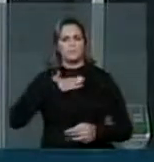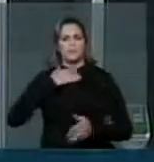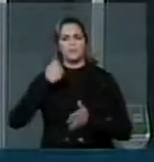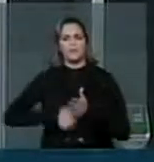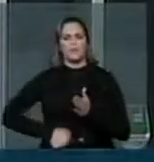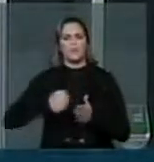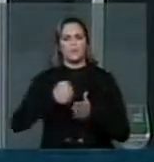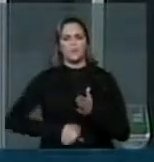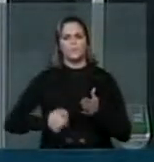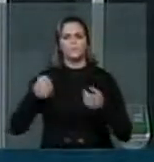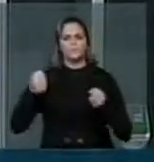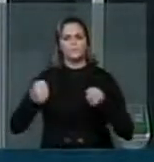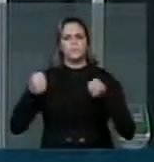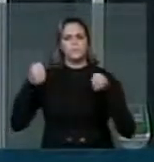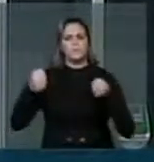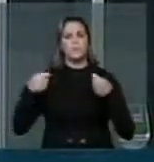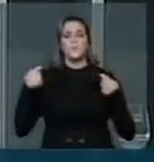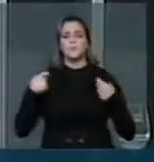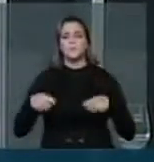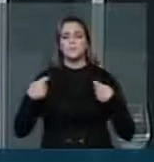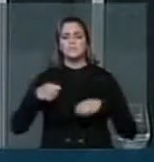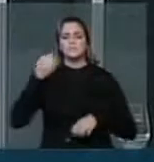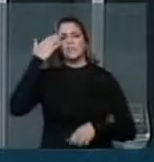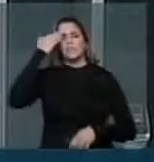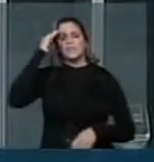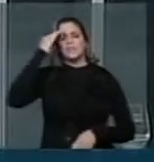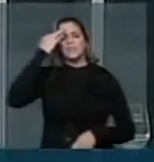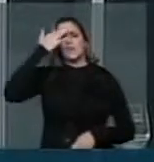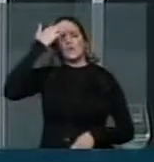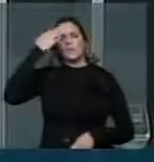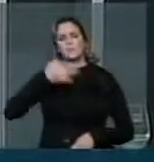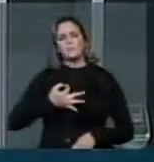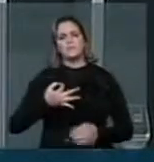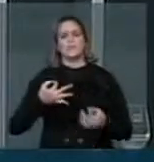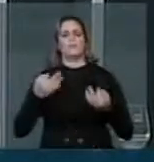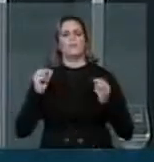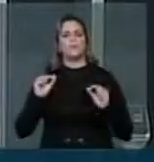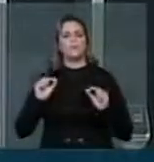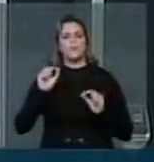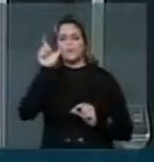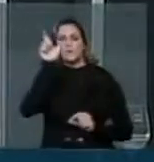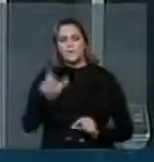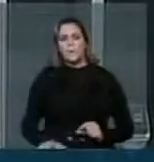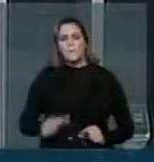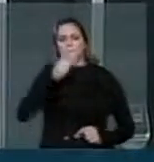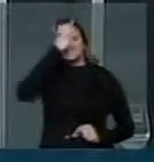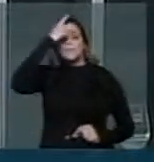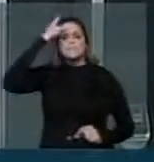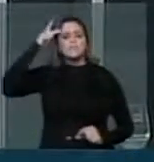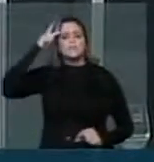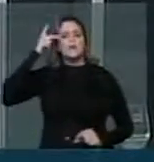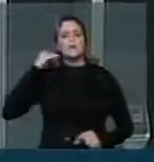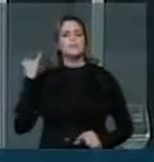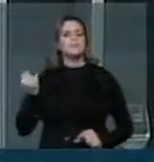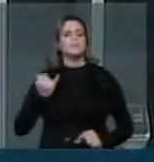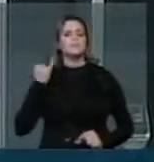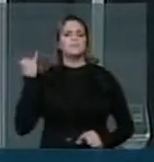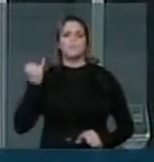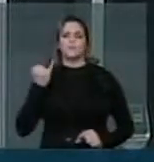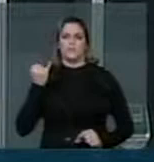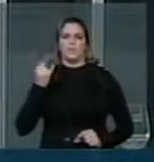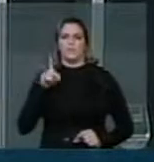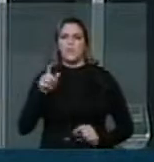o entendimento da necessidade de considerarmos o ser humano como parte integrante do